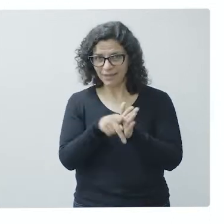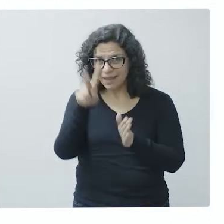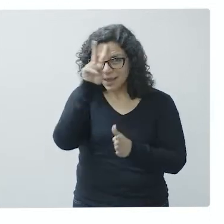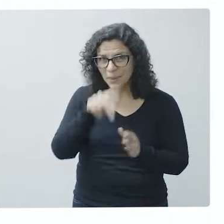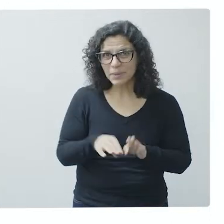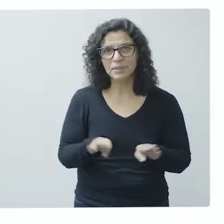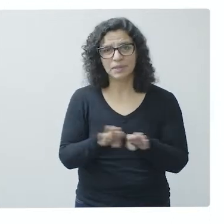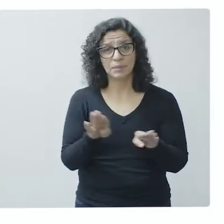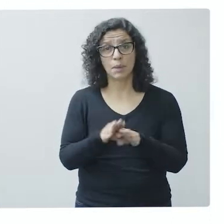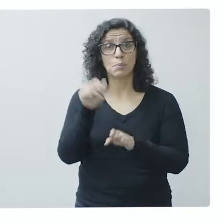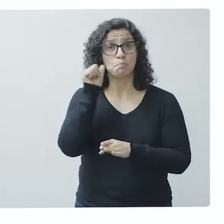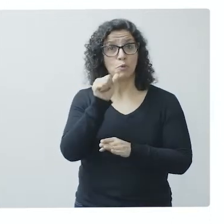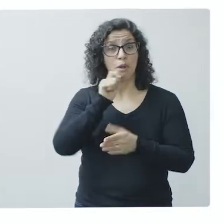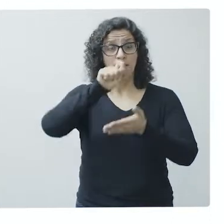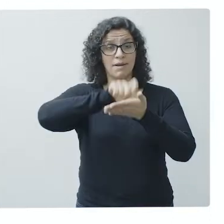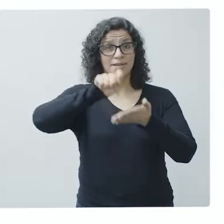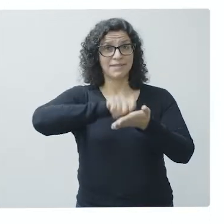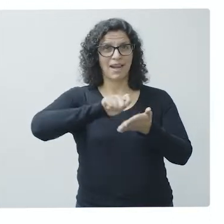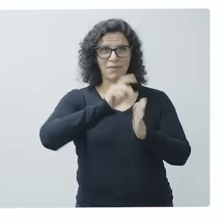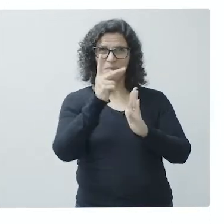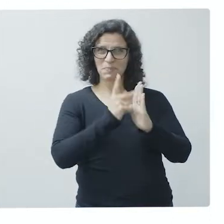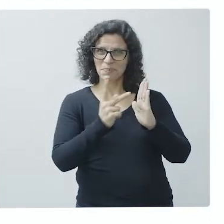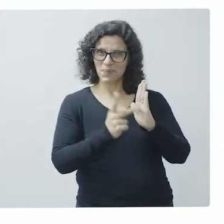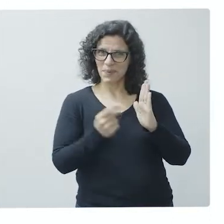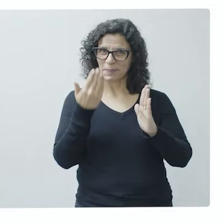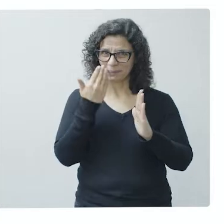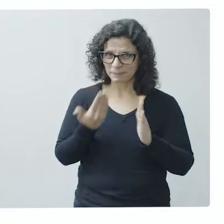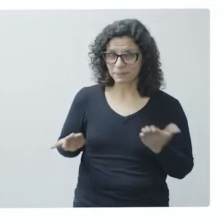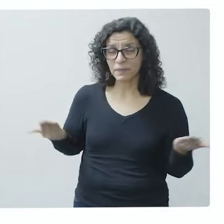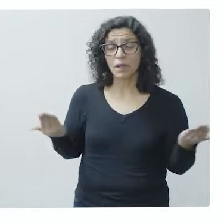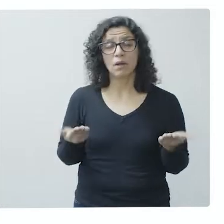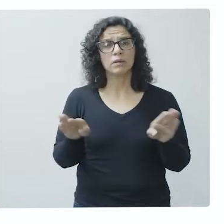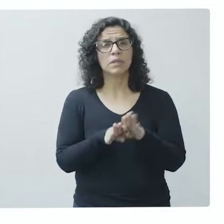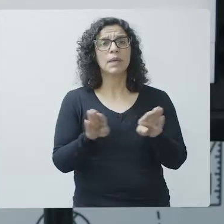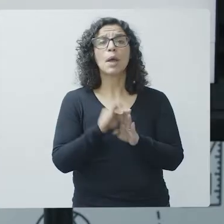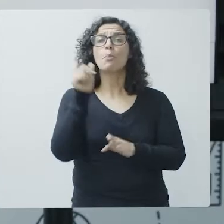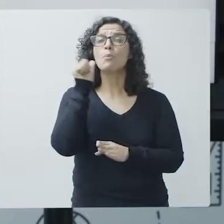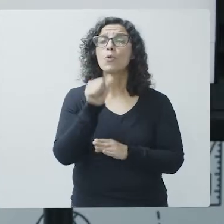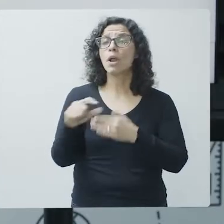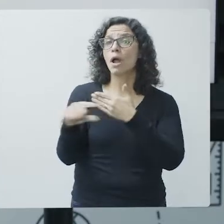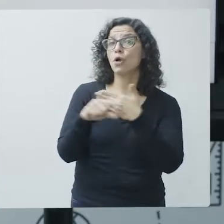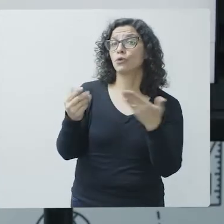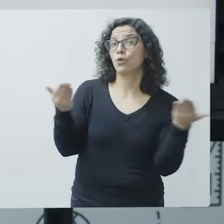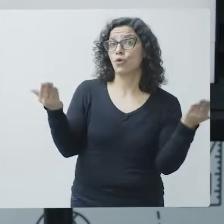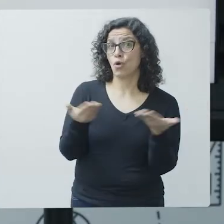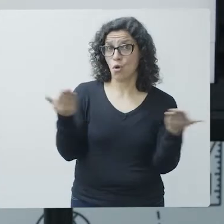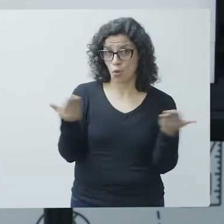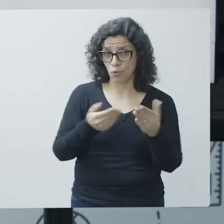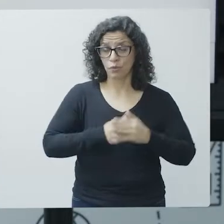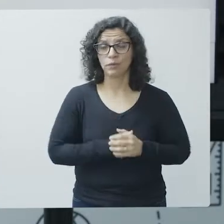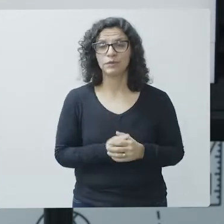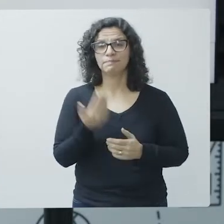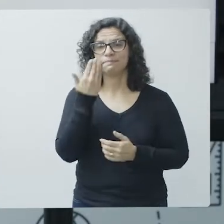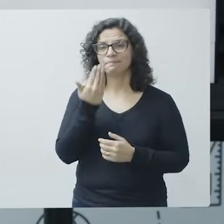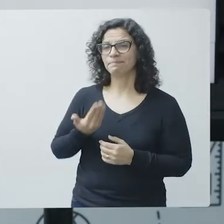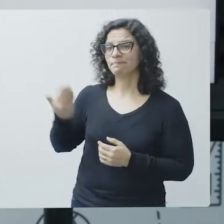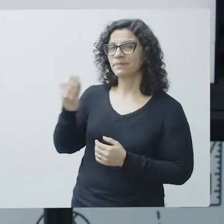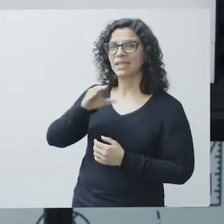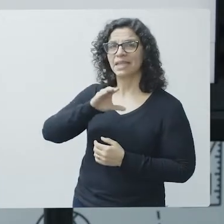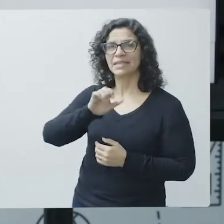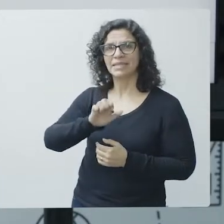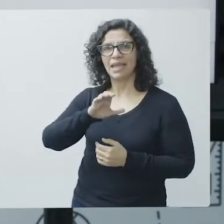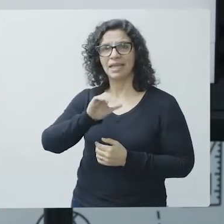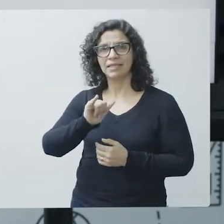disso? Autora de poema chamada de poetisa. A nossa poetisa de hoje, a nossa autora de hoje, é